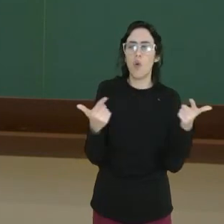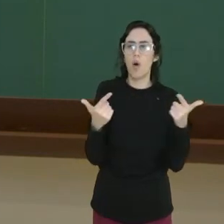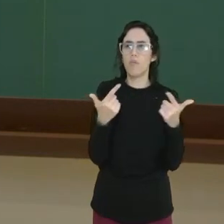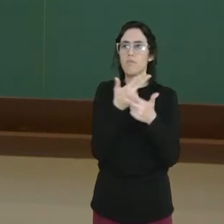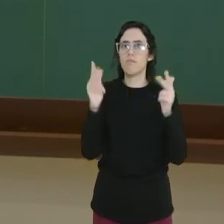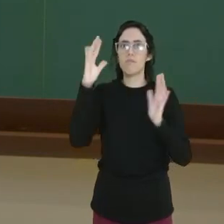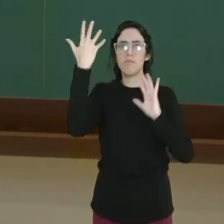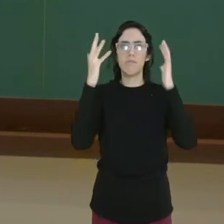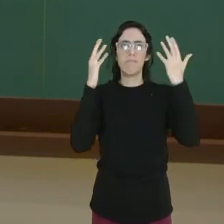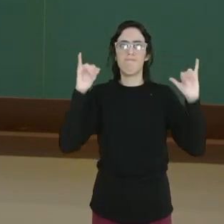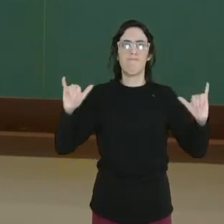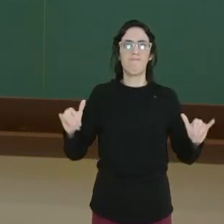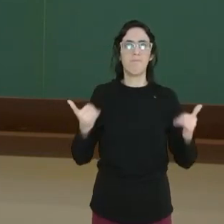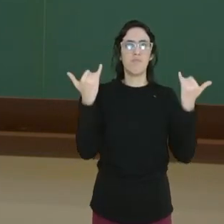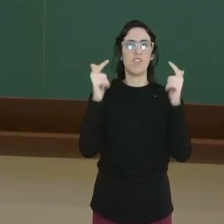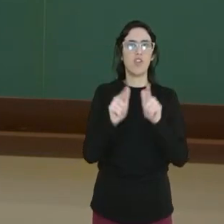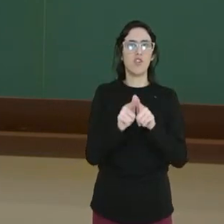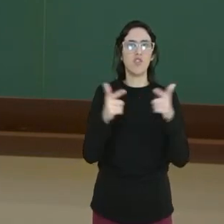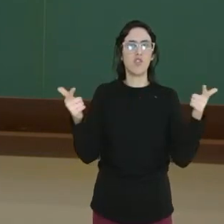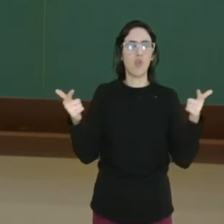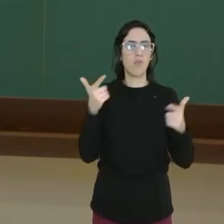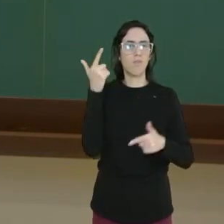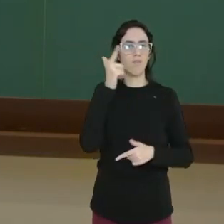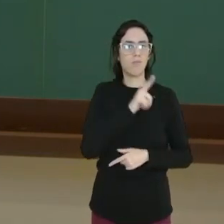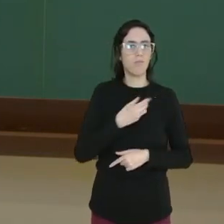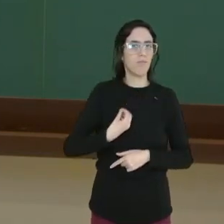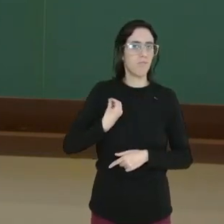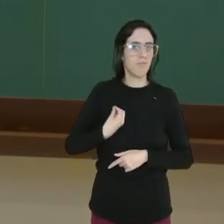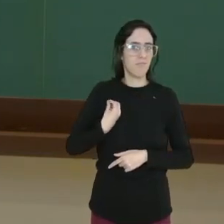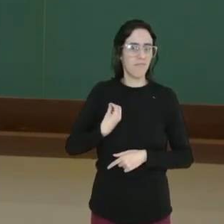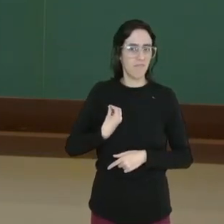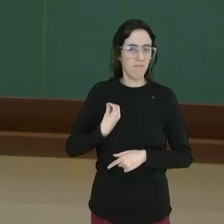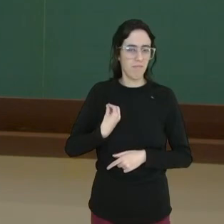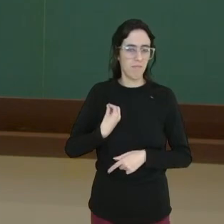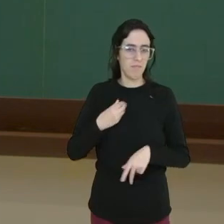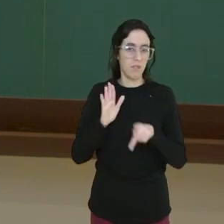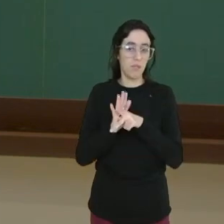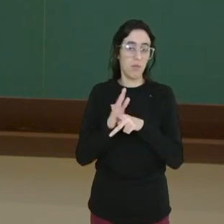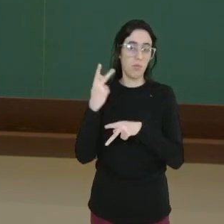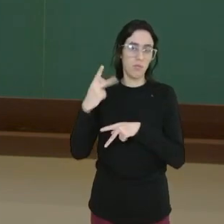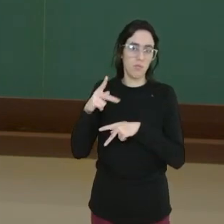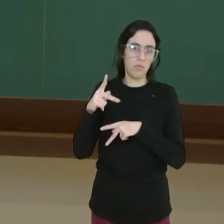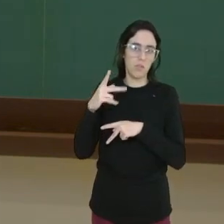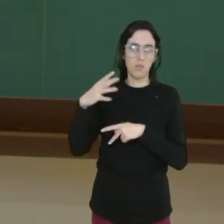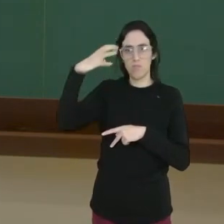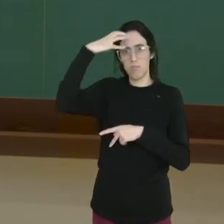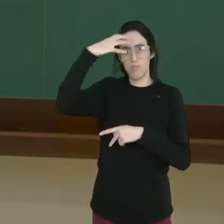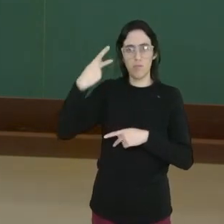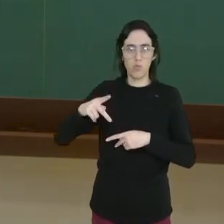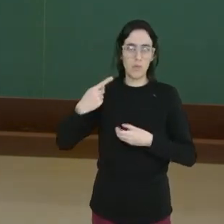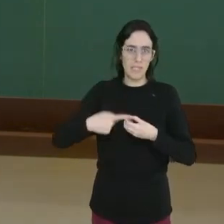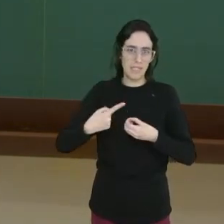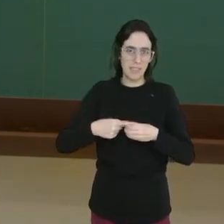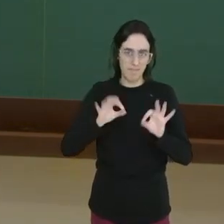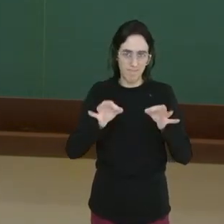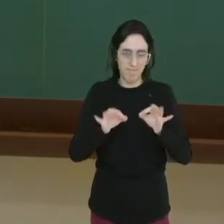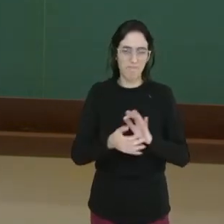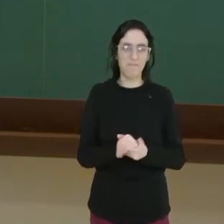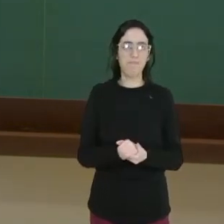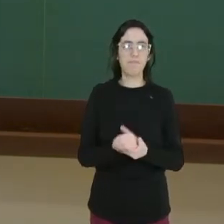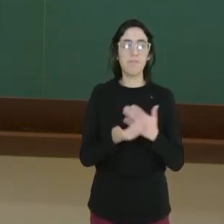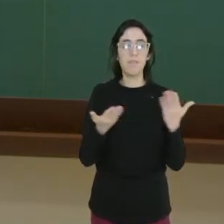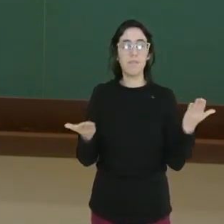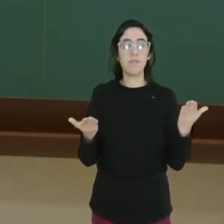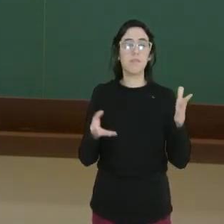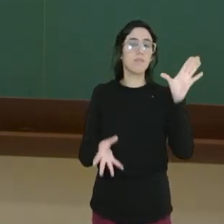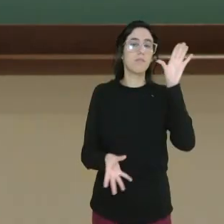acontecimentos, os desdobramentos dos acontecimentos do seu principado, né, da sua cidade, certo? Então vamos lá